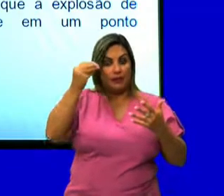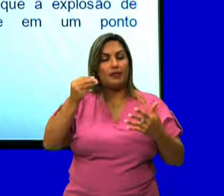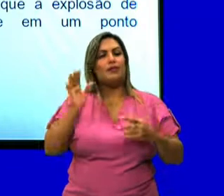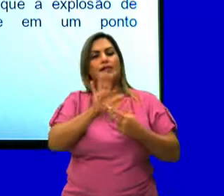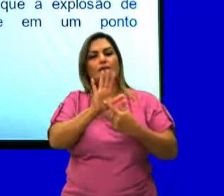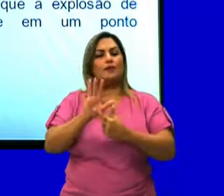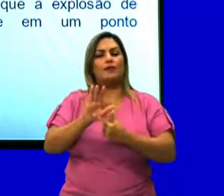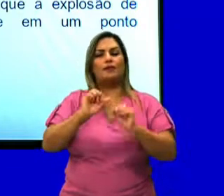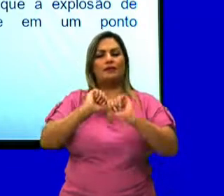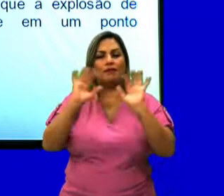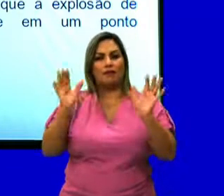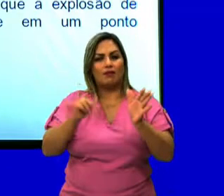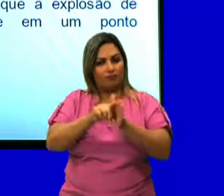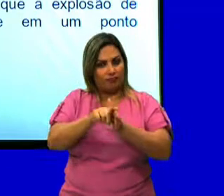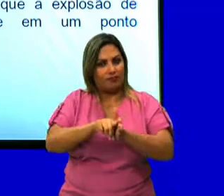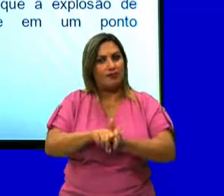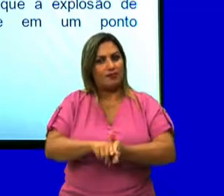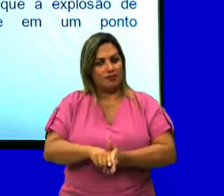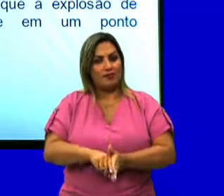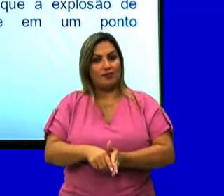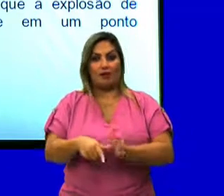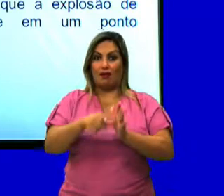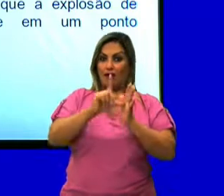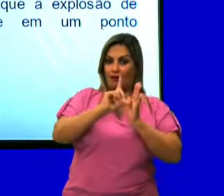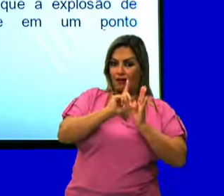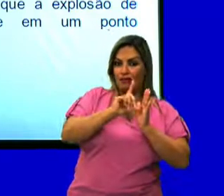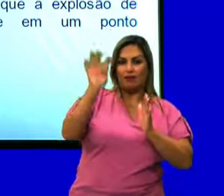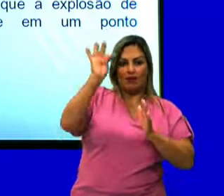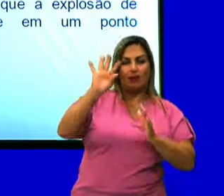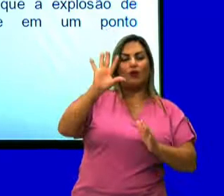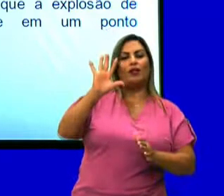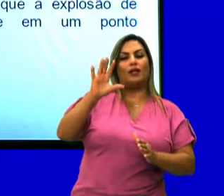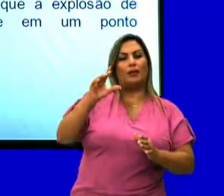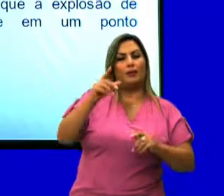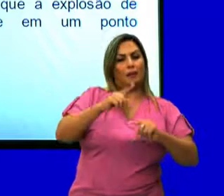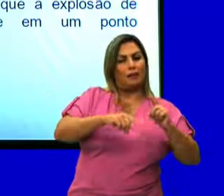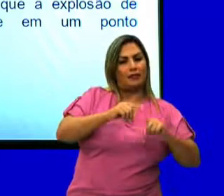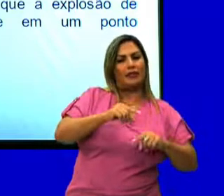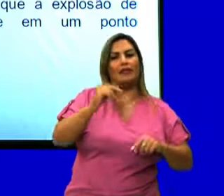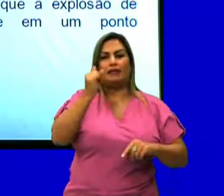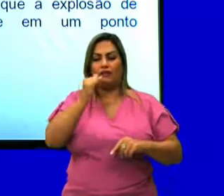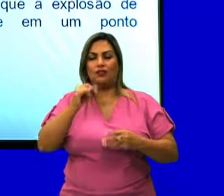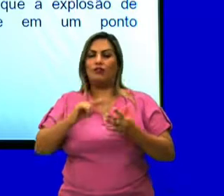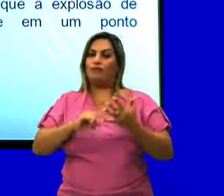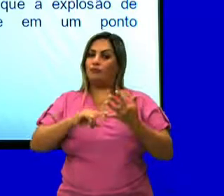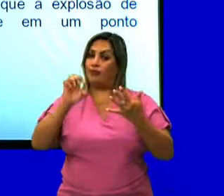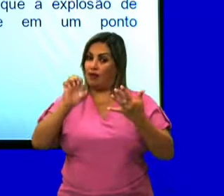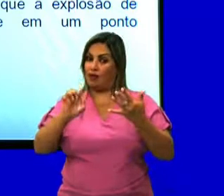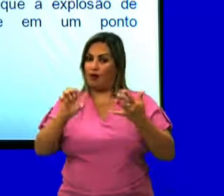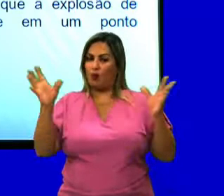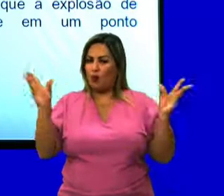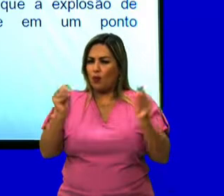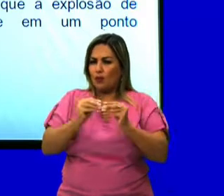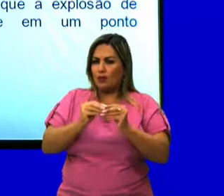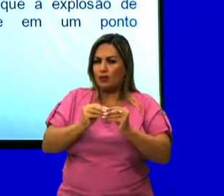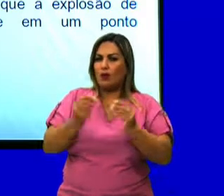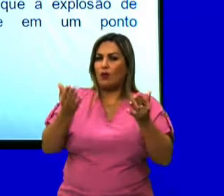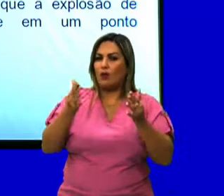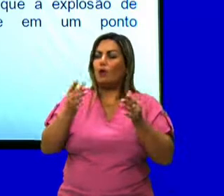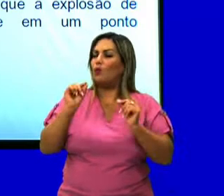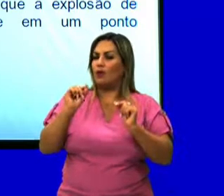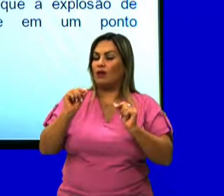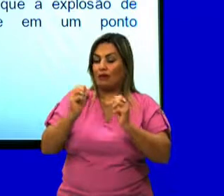confirma uma investigação anterior sobre a teoria de matéria e energia, ou a letra E, condensar a conclusão